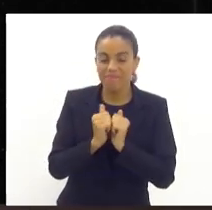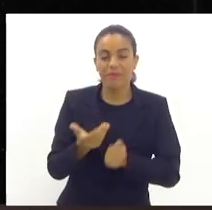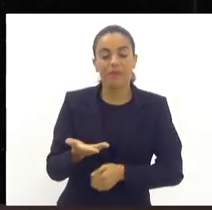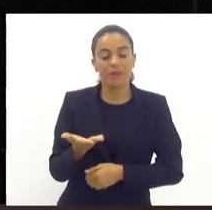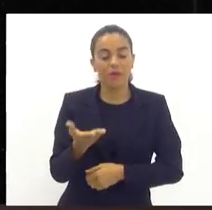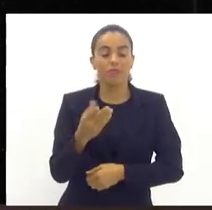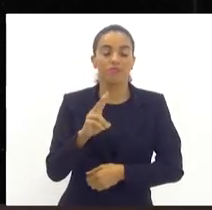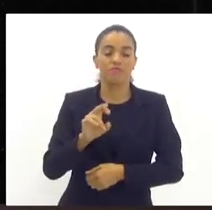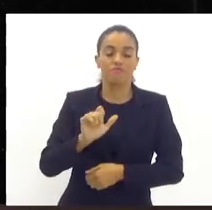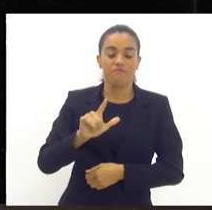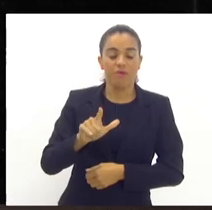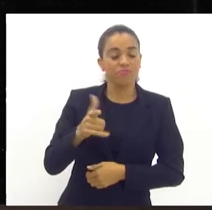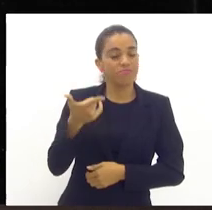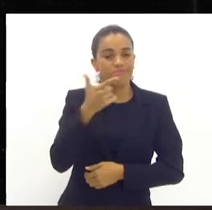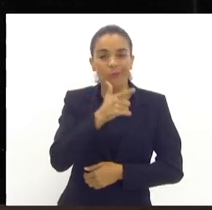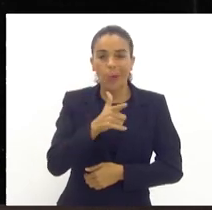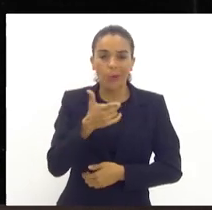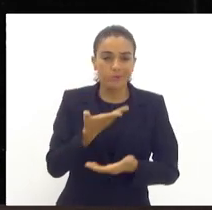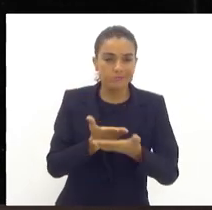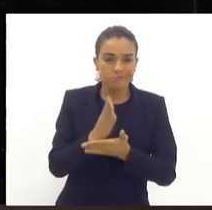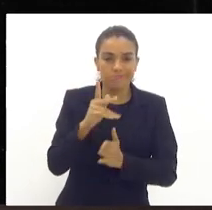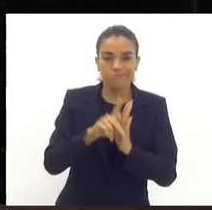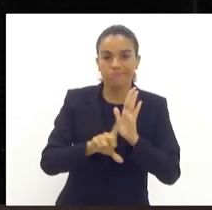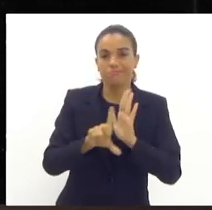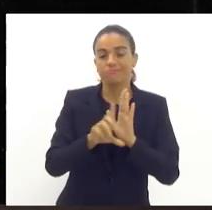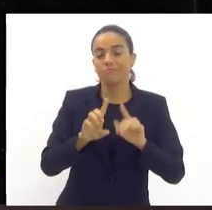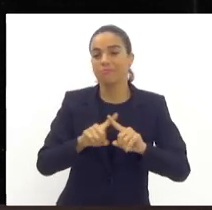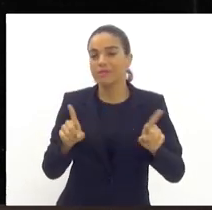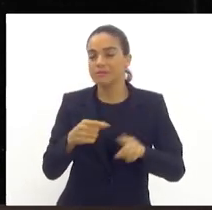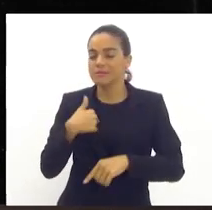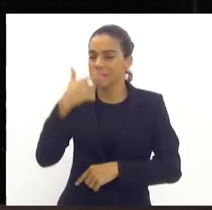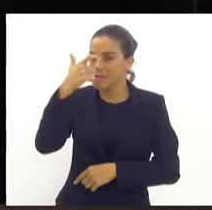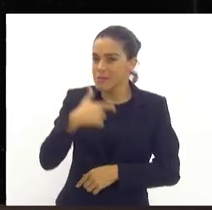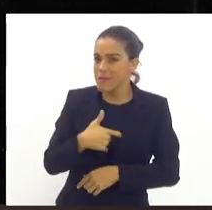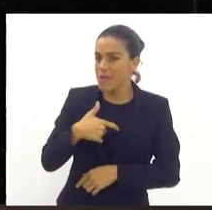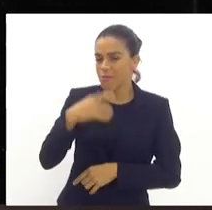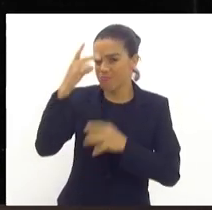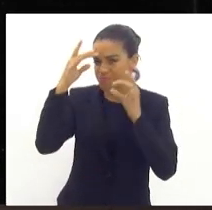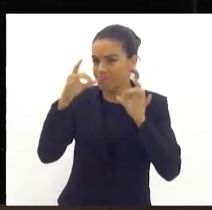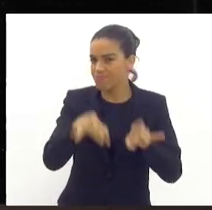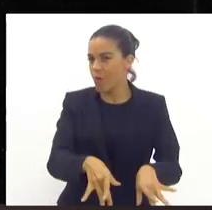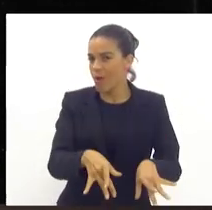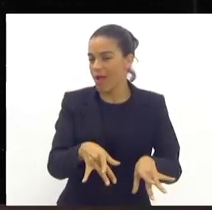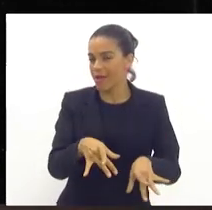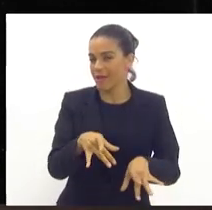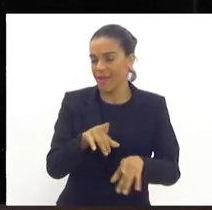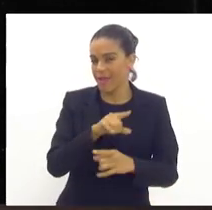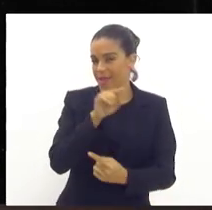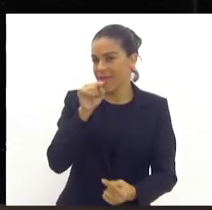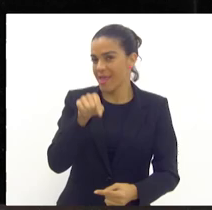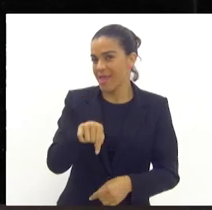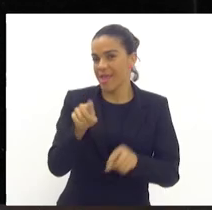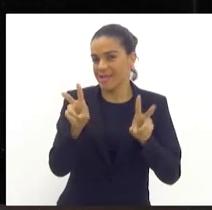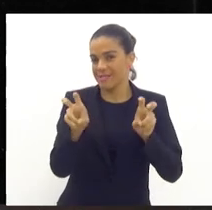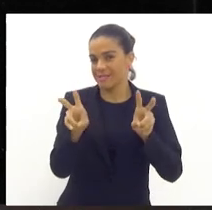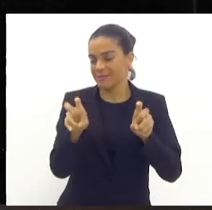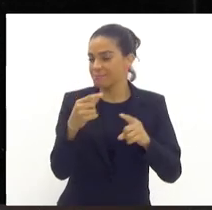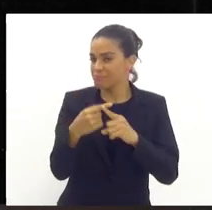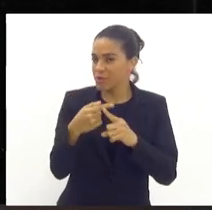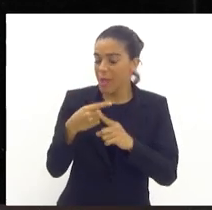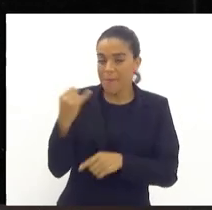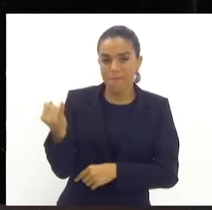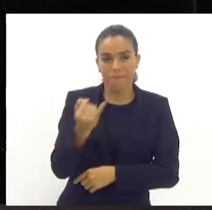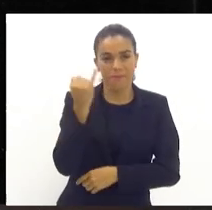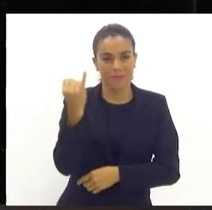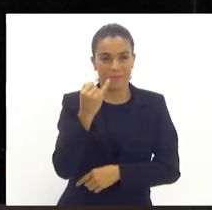deputado Valdeciaza, mas queria dizer para Vossa Excelência que eu não abandonei essa causa, porque essa causa é muito importante,